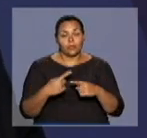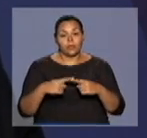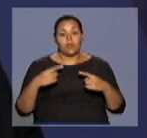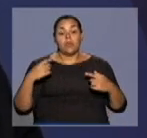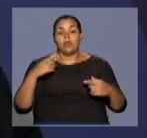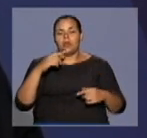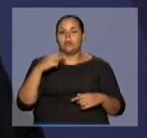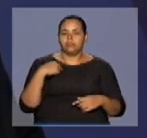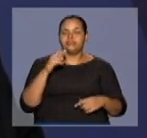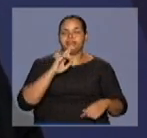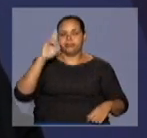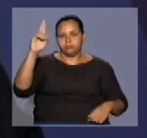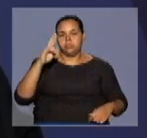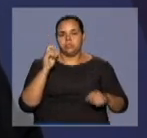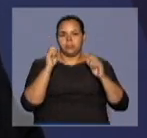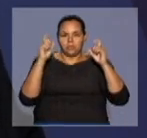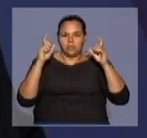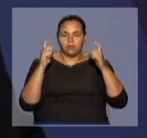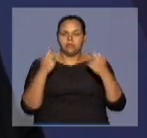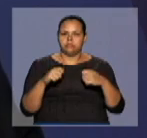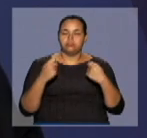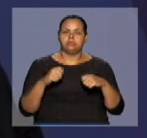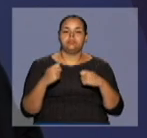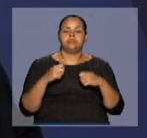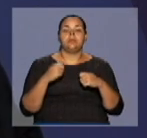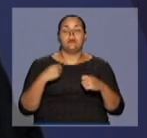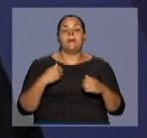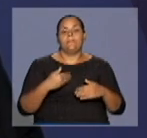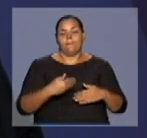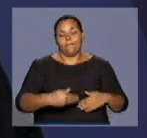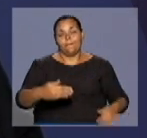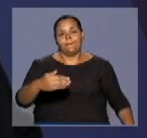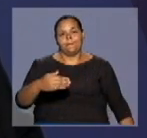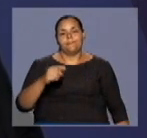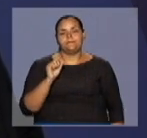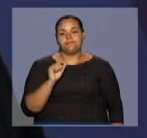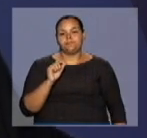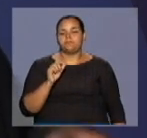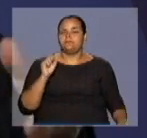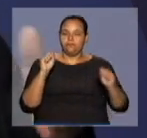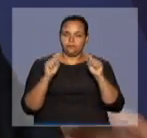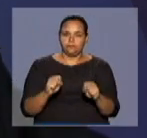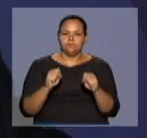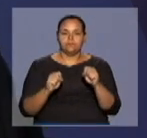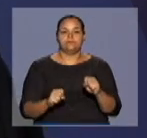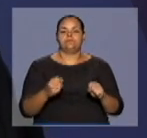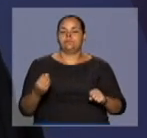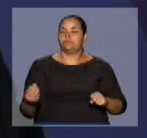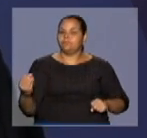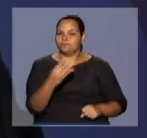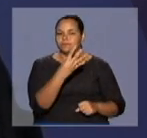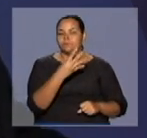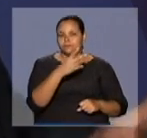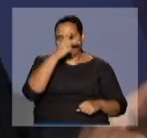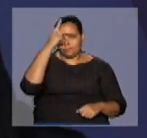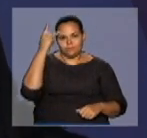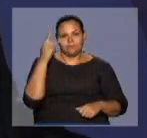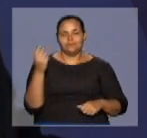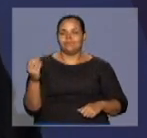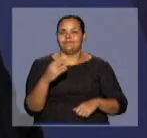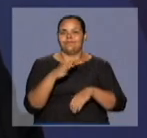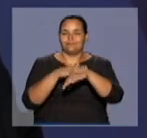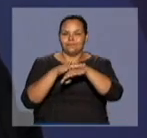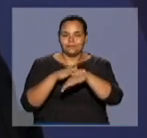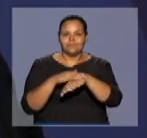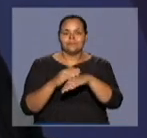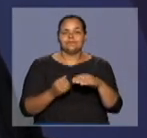estão alertas e têm que aumentar esse grau de alerta à medida que possam surgir outros casos. Nós temos que considerar